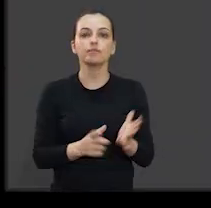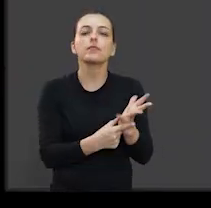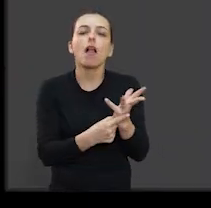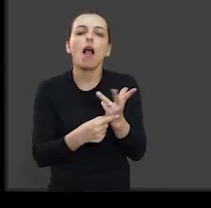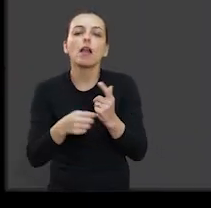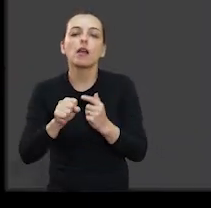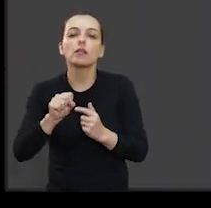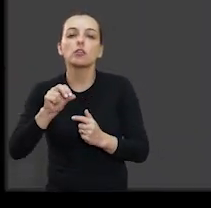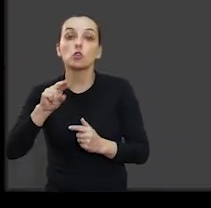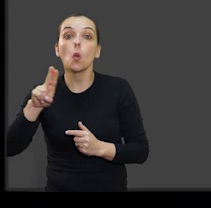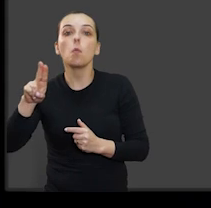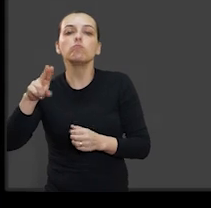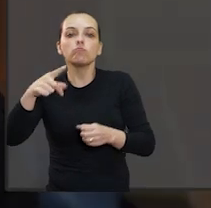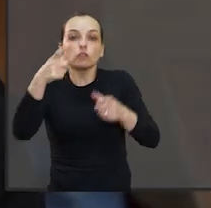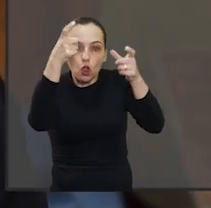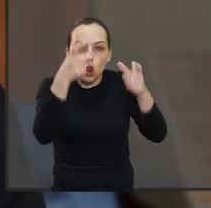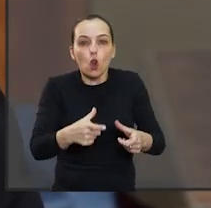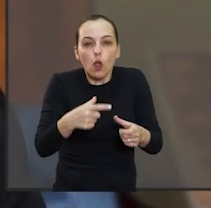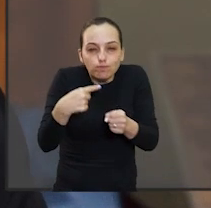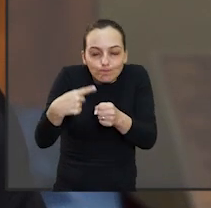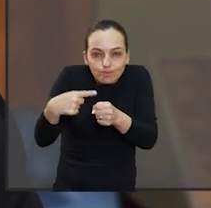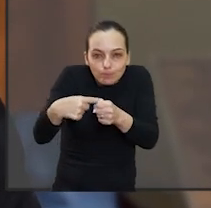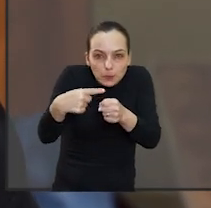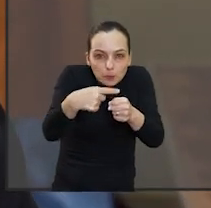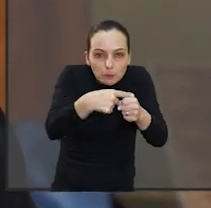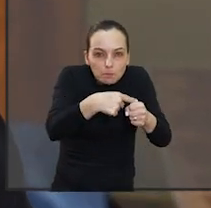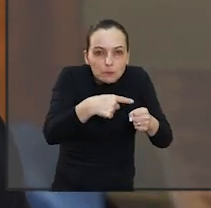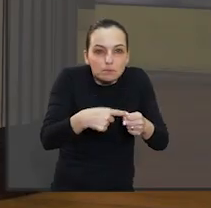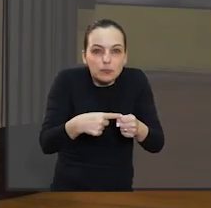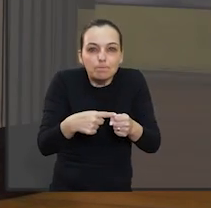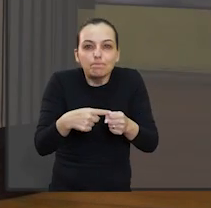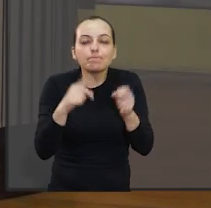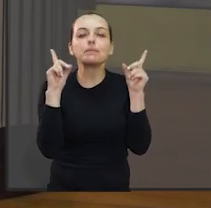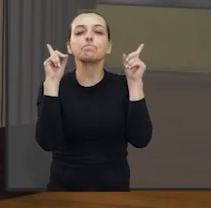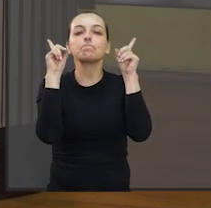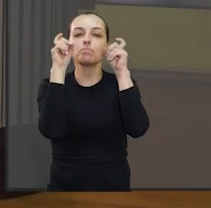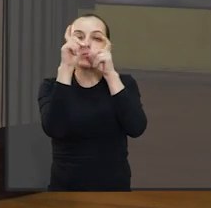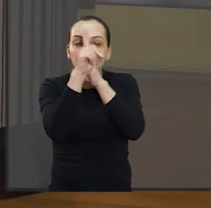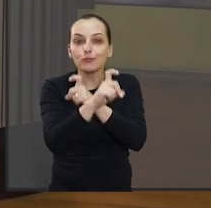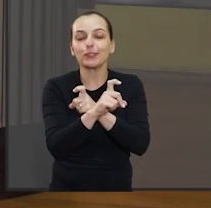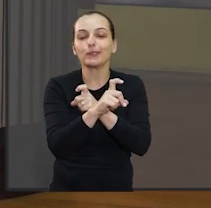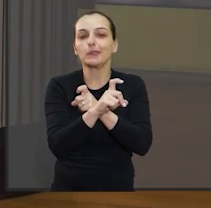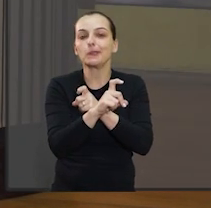Ser artista no interior, né, de maneira geral,